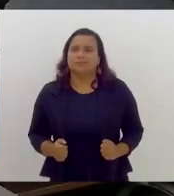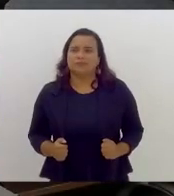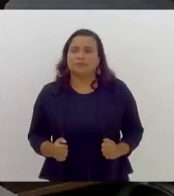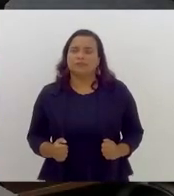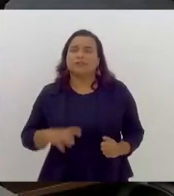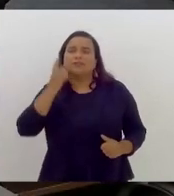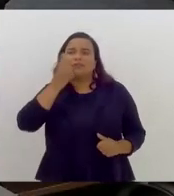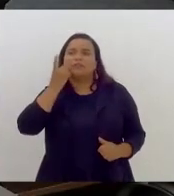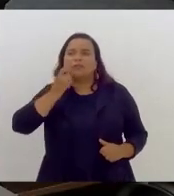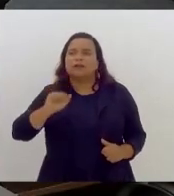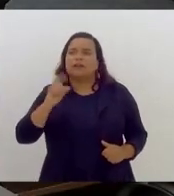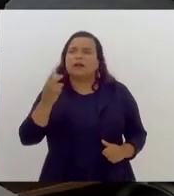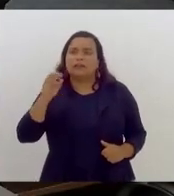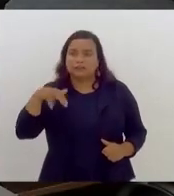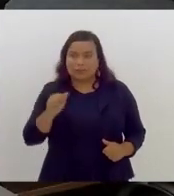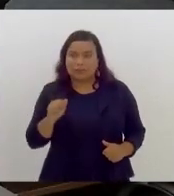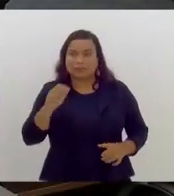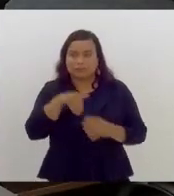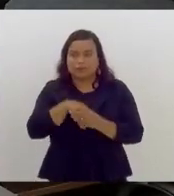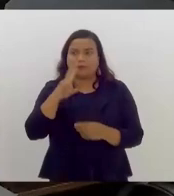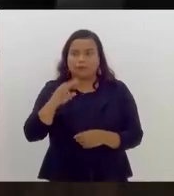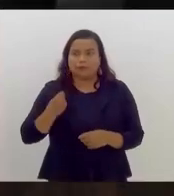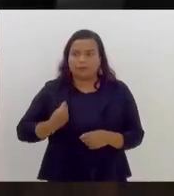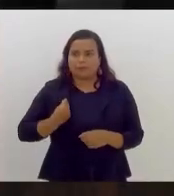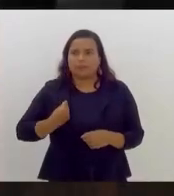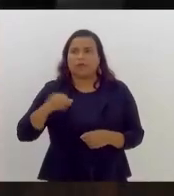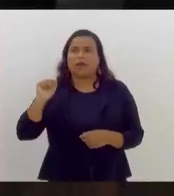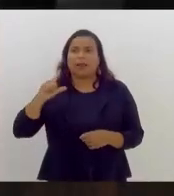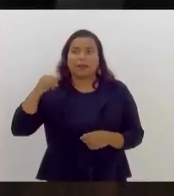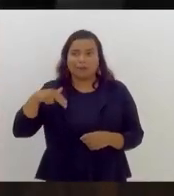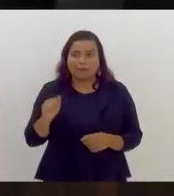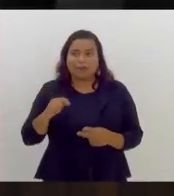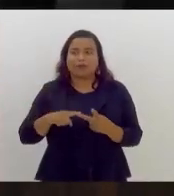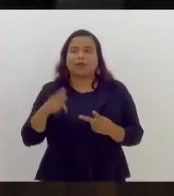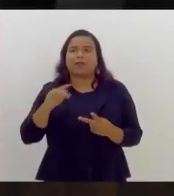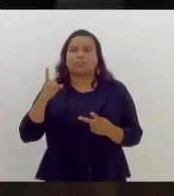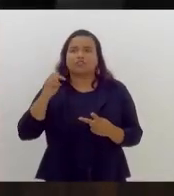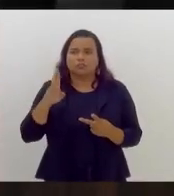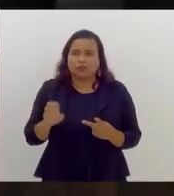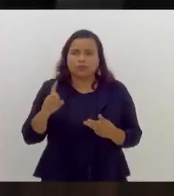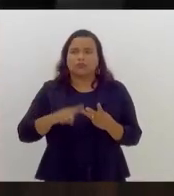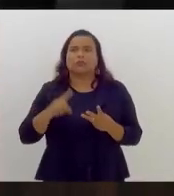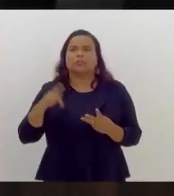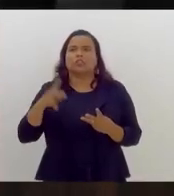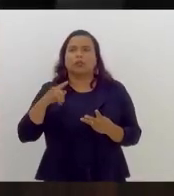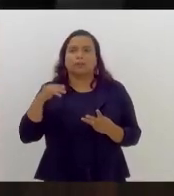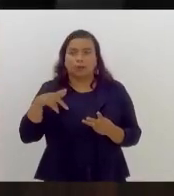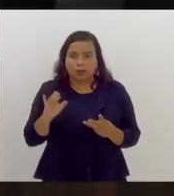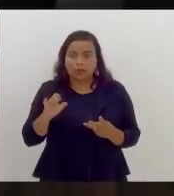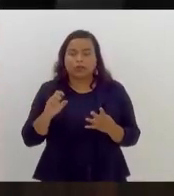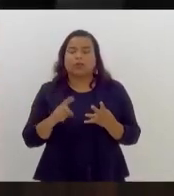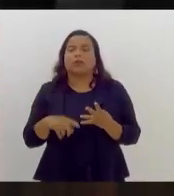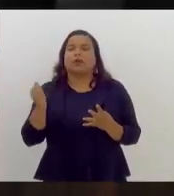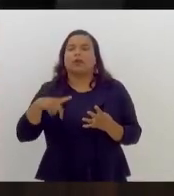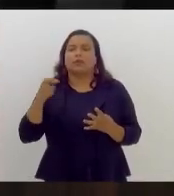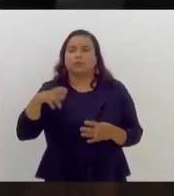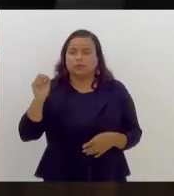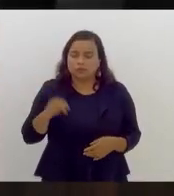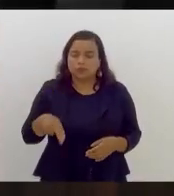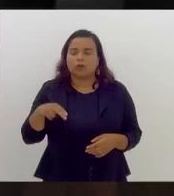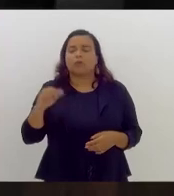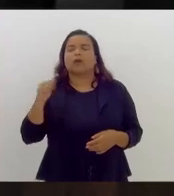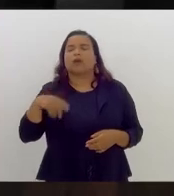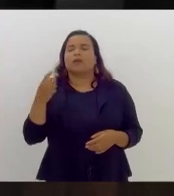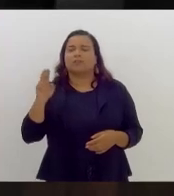Deputada Adriana Baltazar, presente, vai votar. Deputada Alana Passos, Alexandre Freitas, Alexandre Knoploch, Anderson Alexandre,